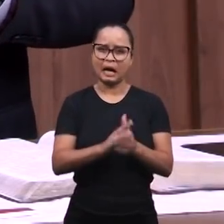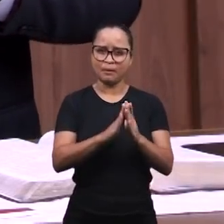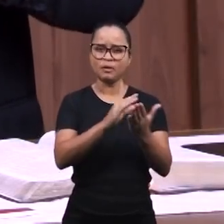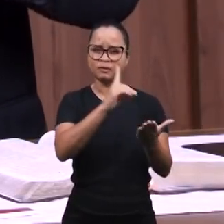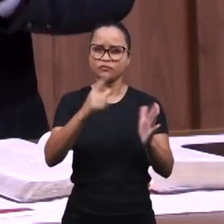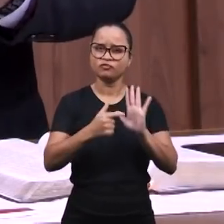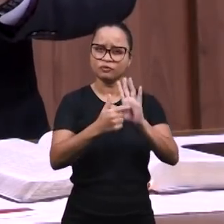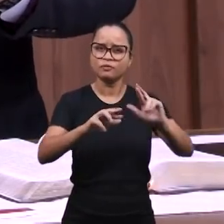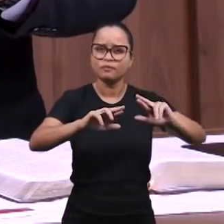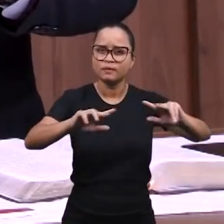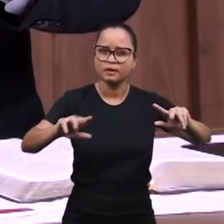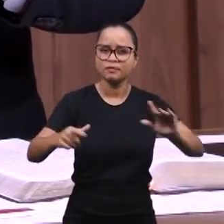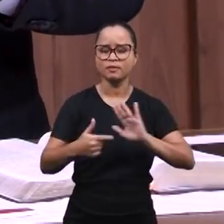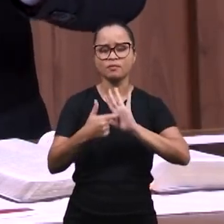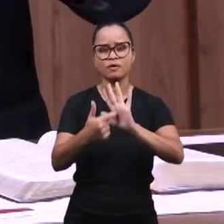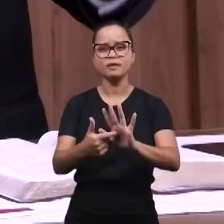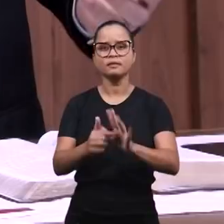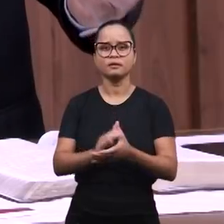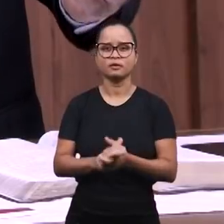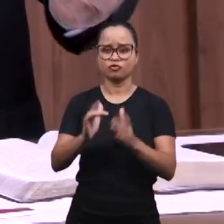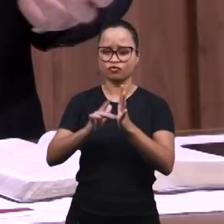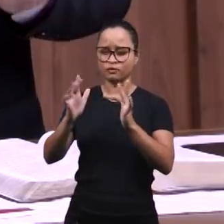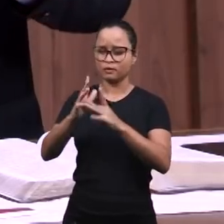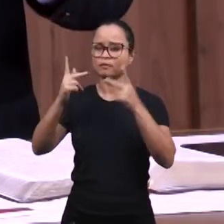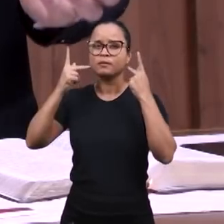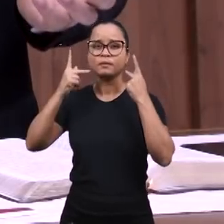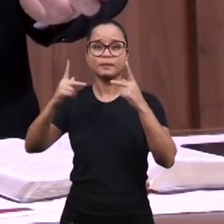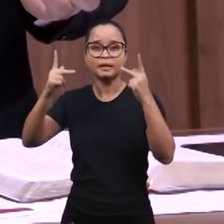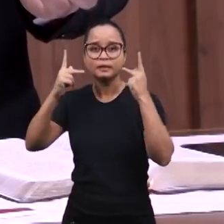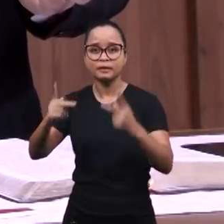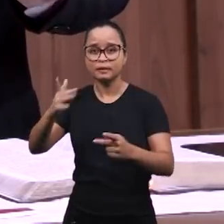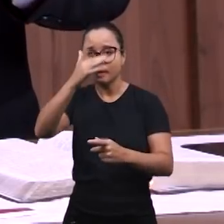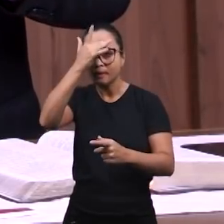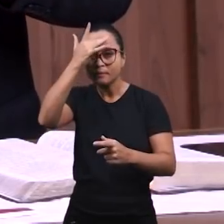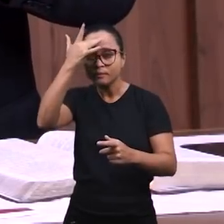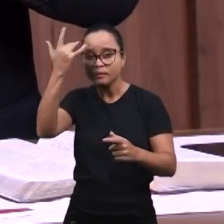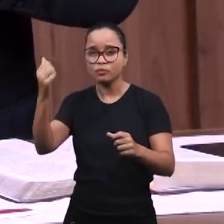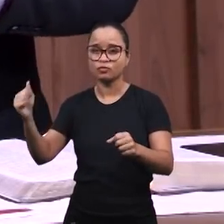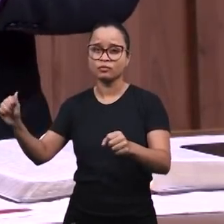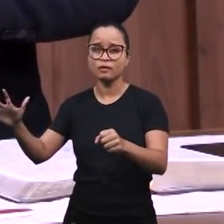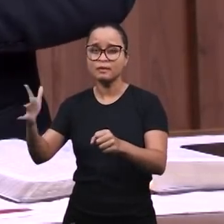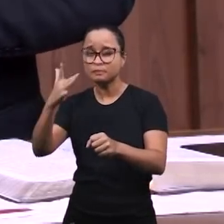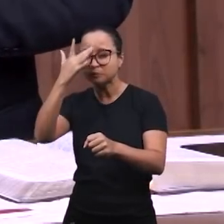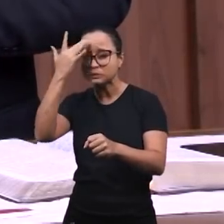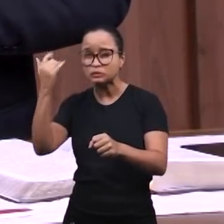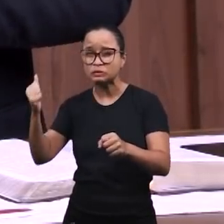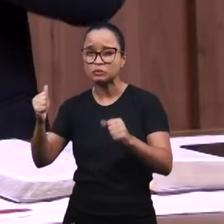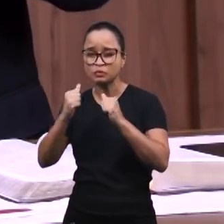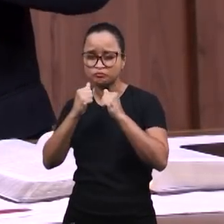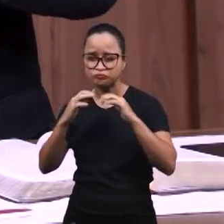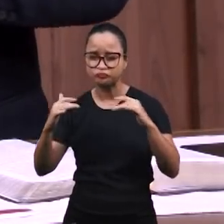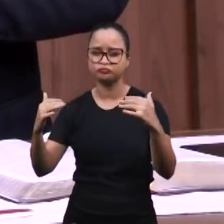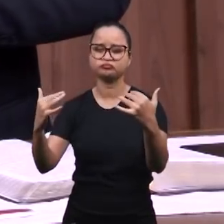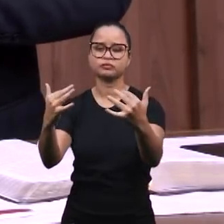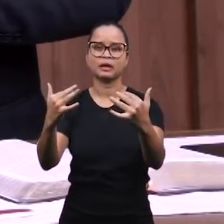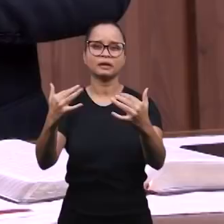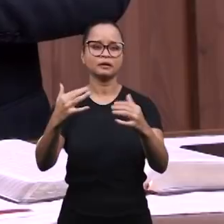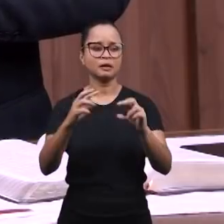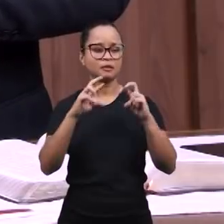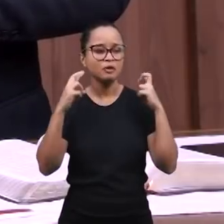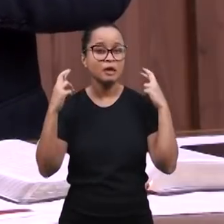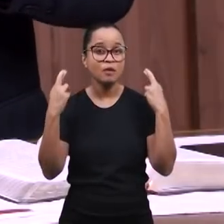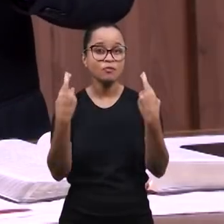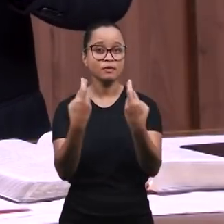está pregando para multidões que se reuniam para ouvi-lo pregar, para ouvir a sua